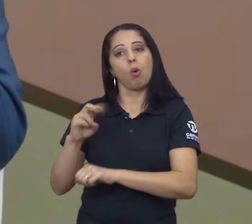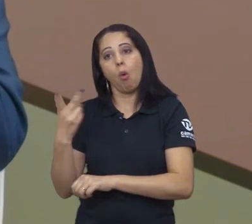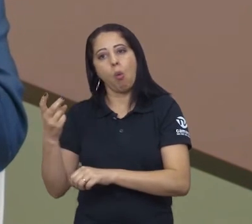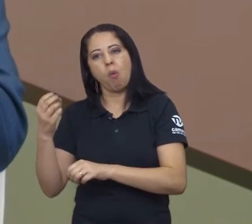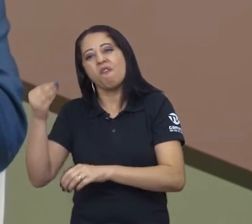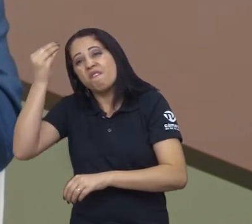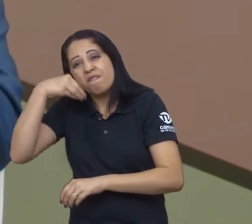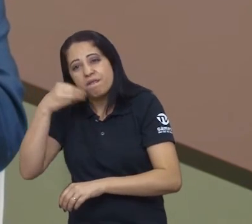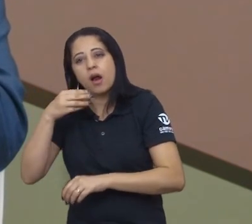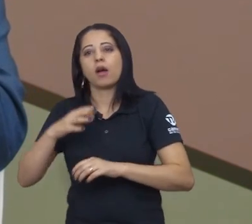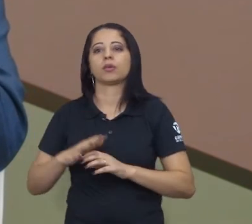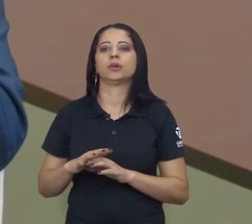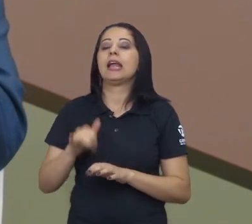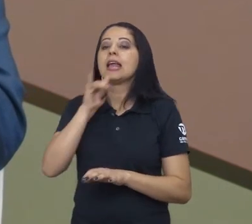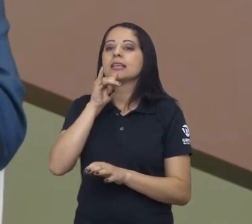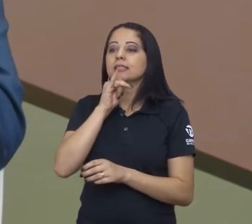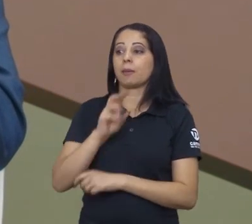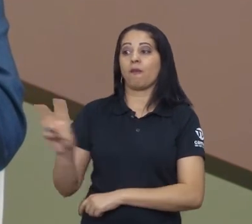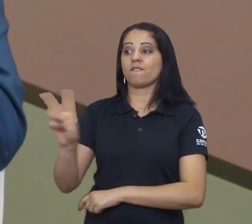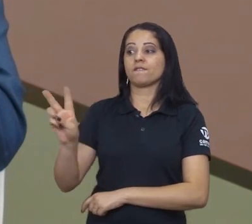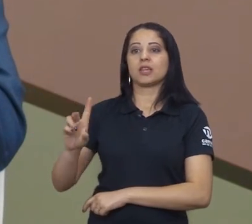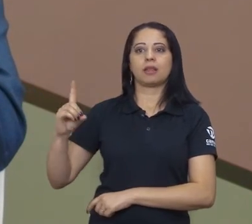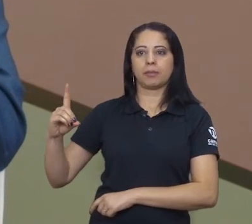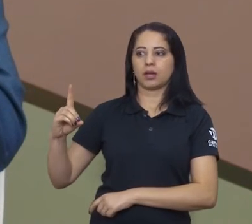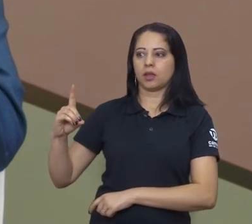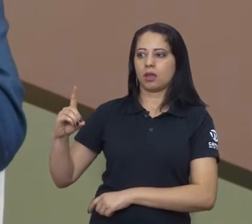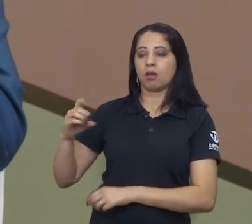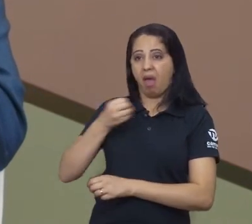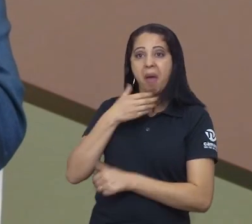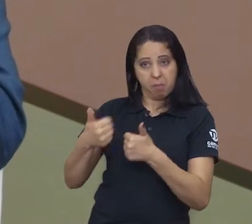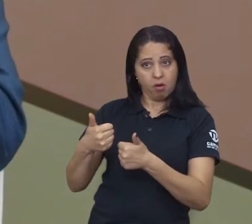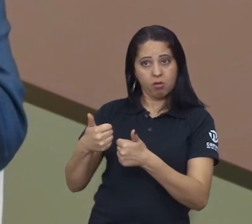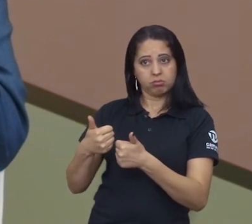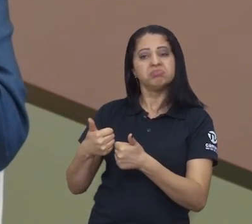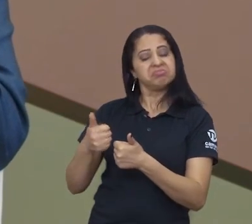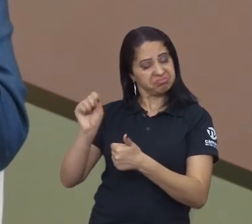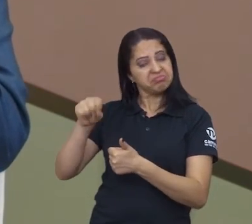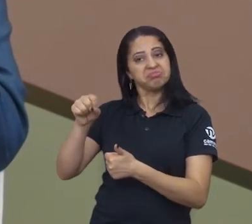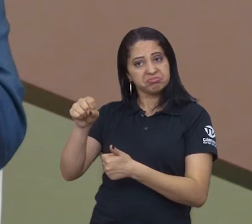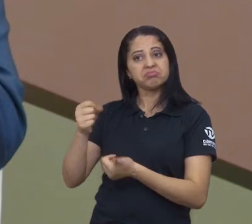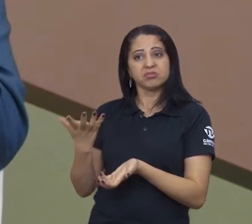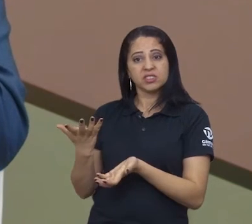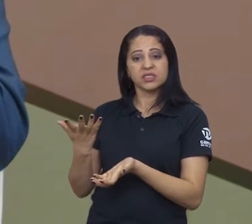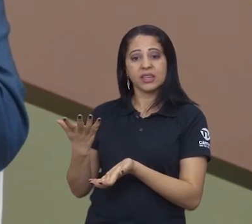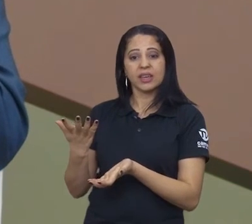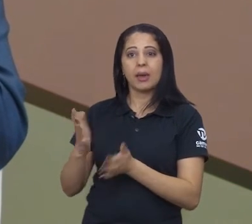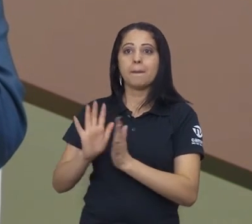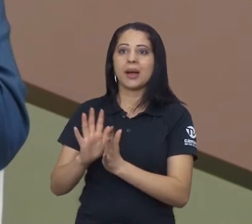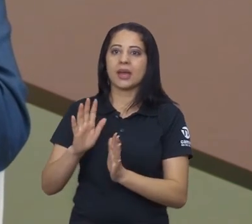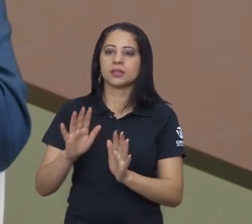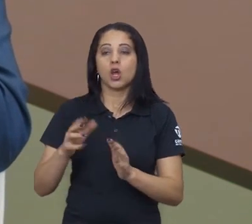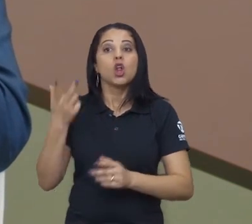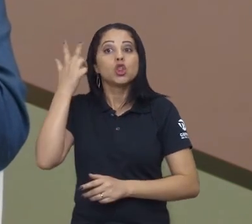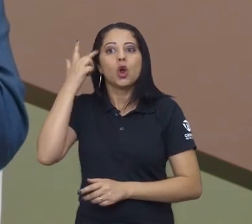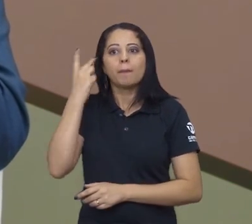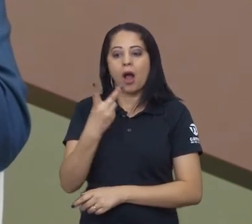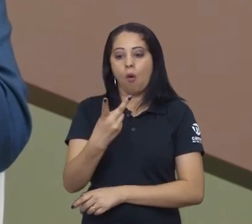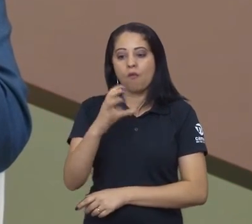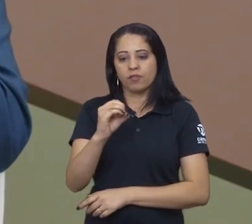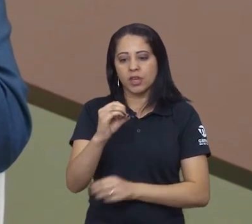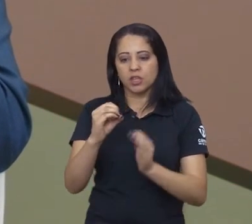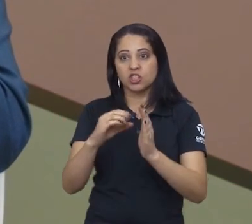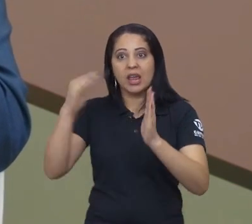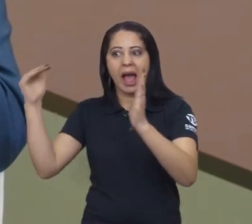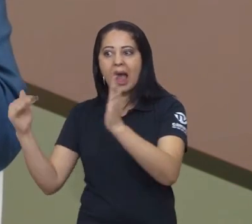ali naquela referência por exemplo uma vitamina D é bom para você é se ela é de 20 a 100 se ela